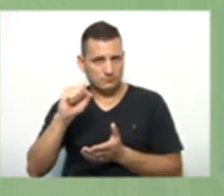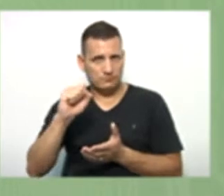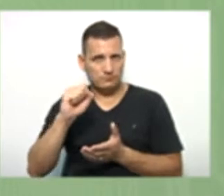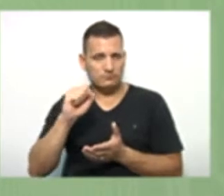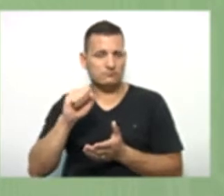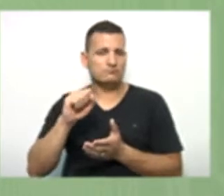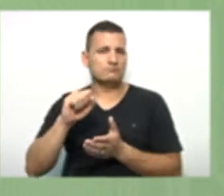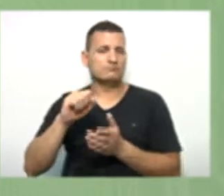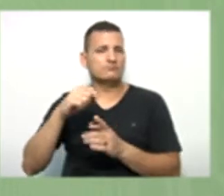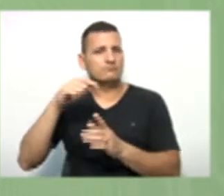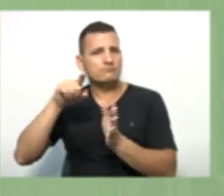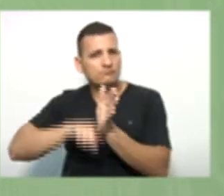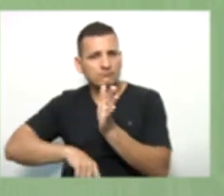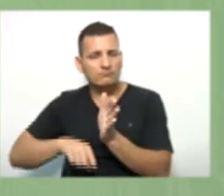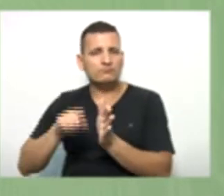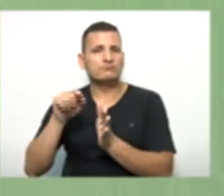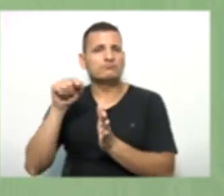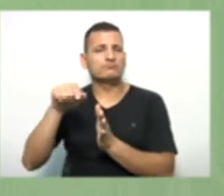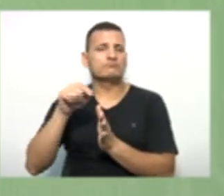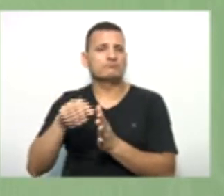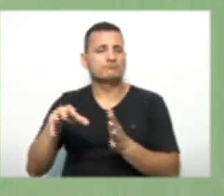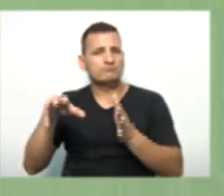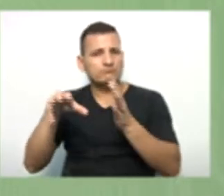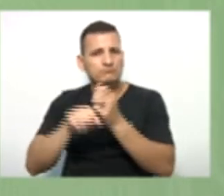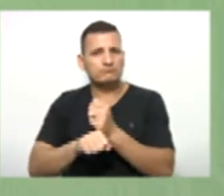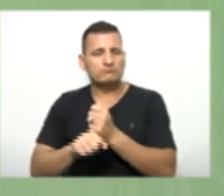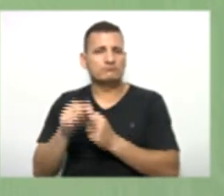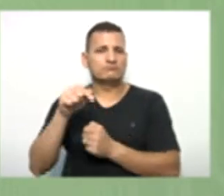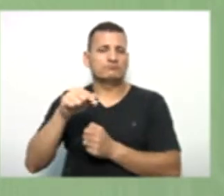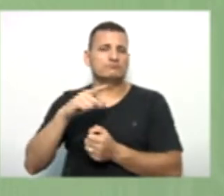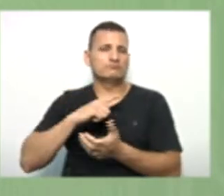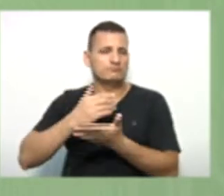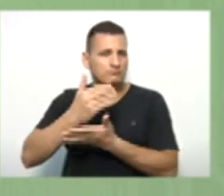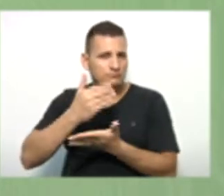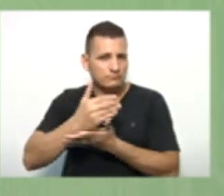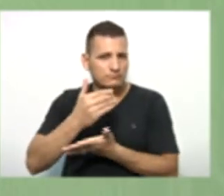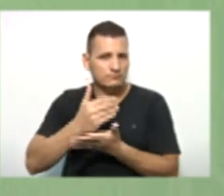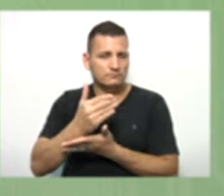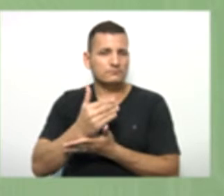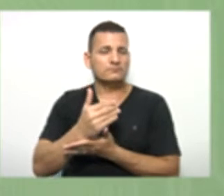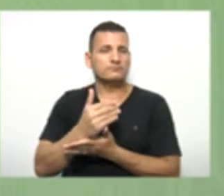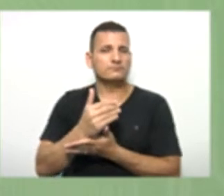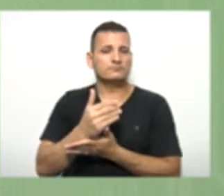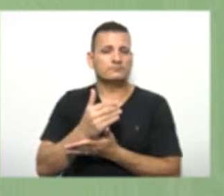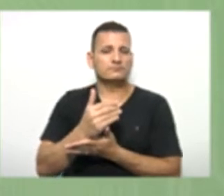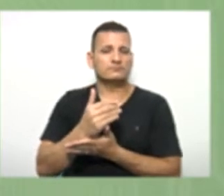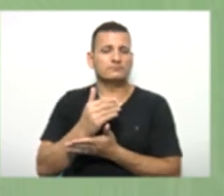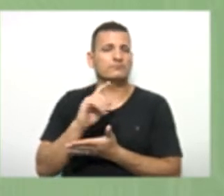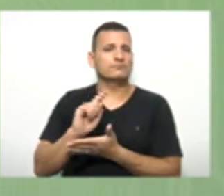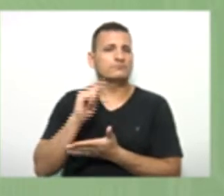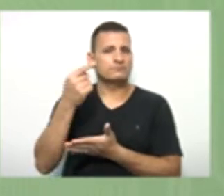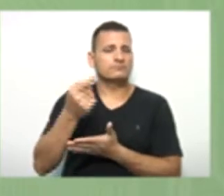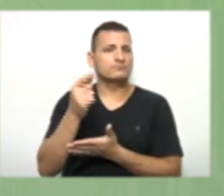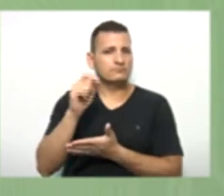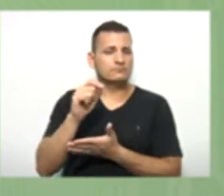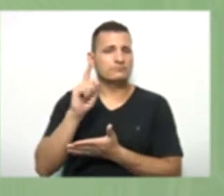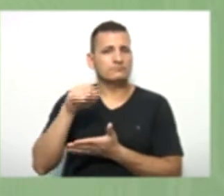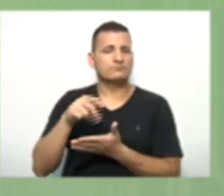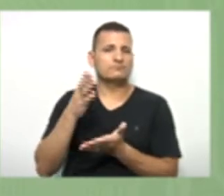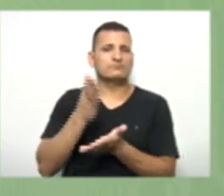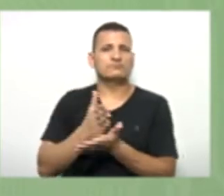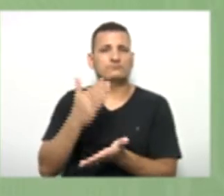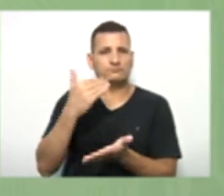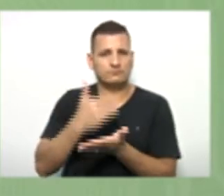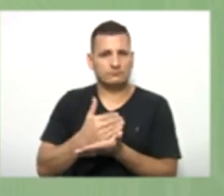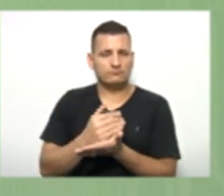sobra, ela faz umas destinações específicas e, posteriormente, elas são o quê? São divididas com